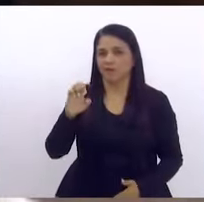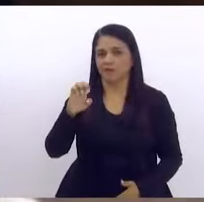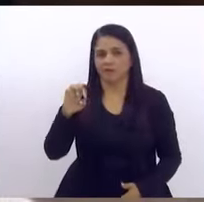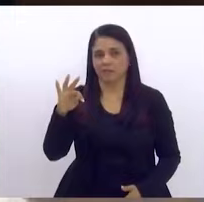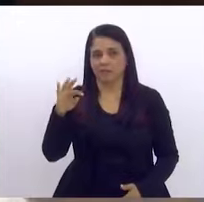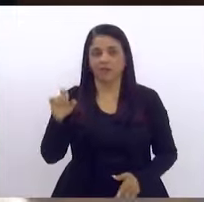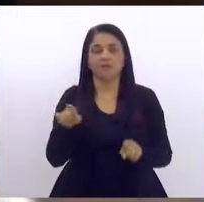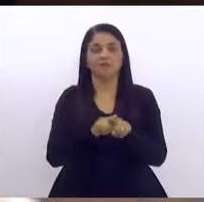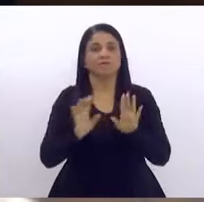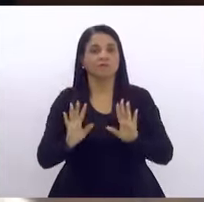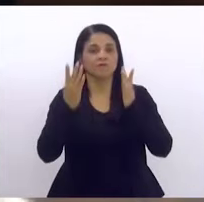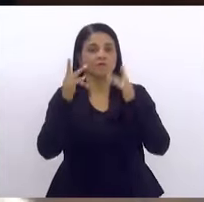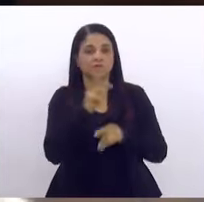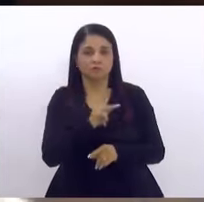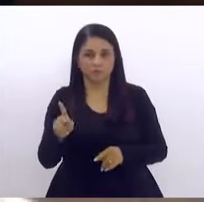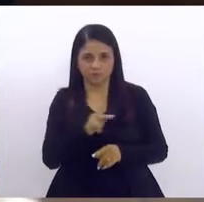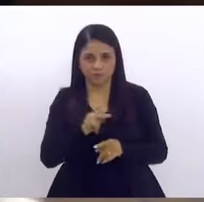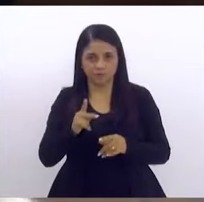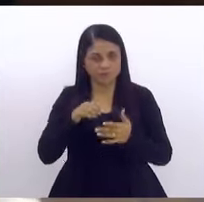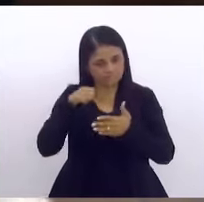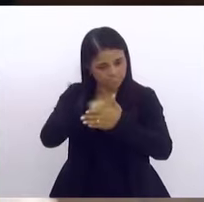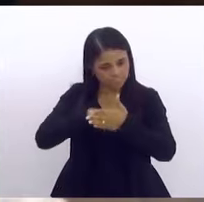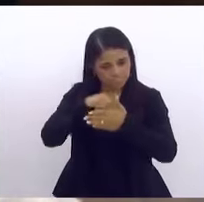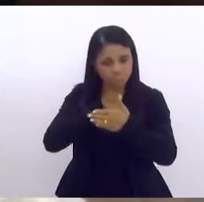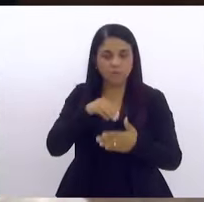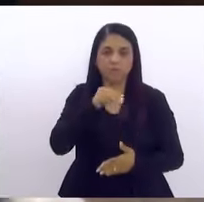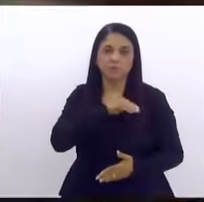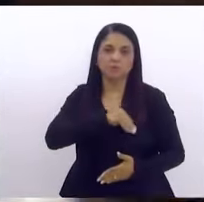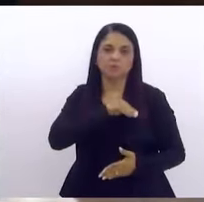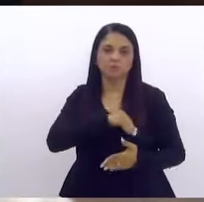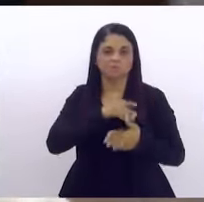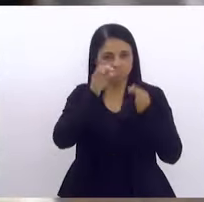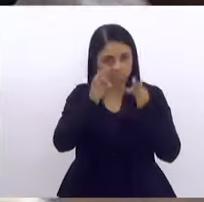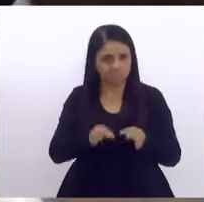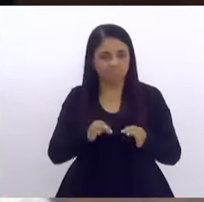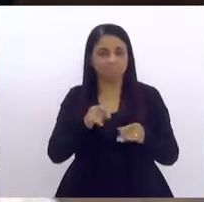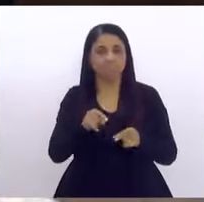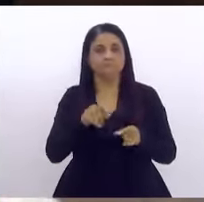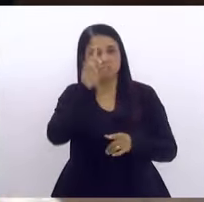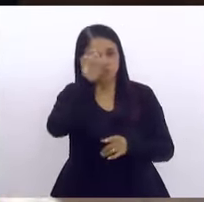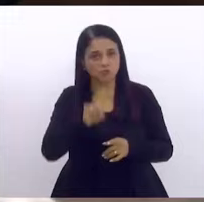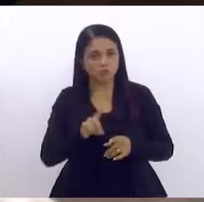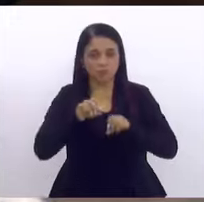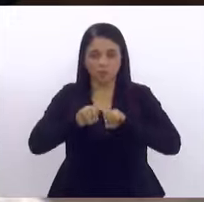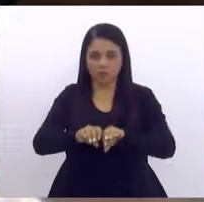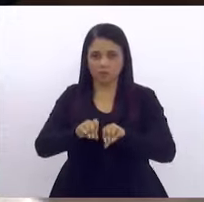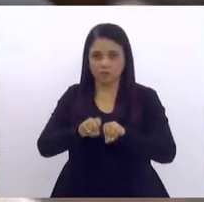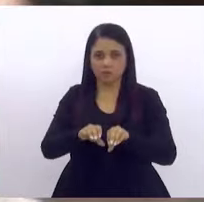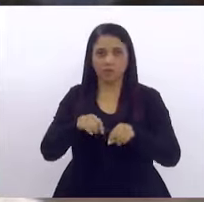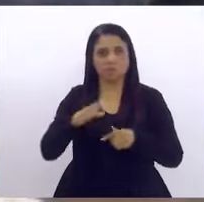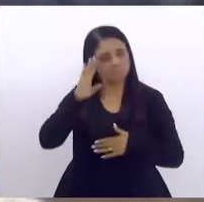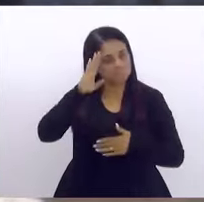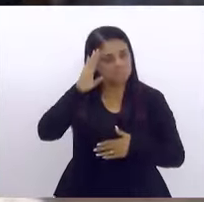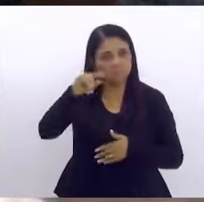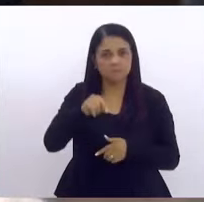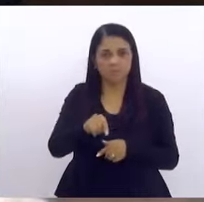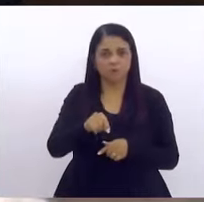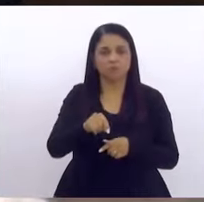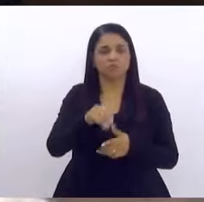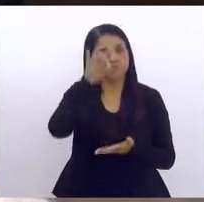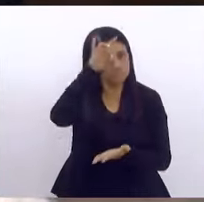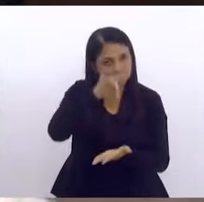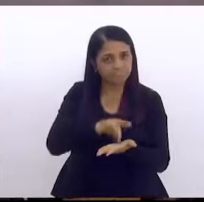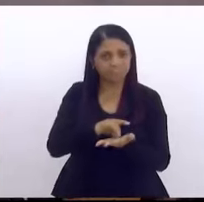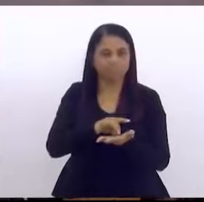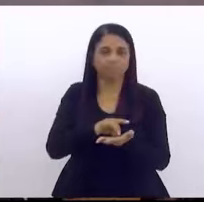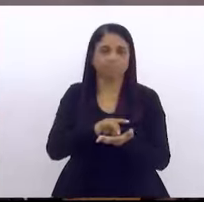professores e seguimos na luta pelo piso e por tudo que há de direito. A educação tem que ser prioridade de fato